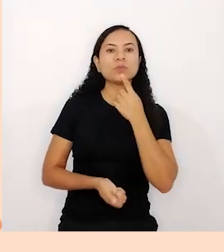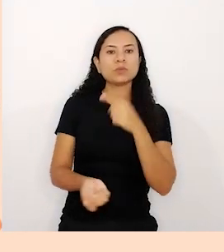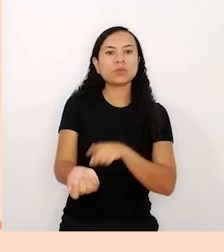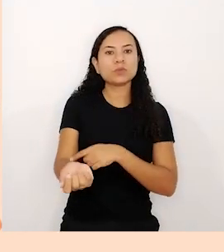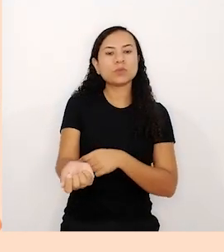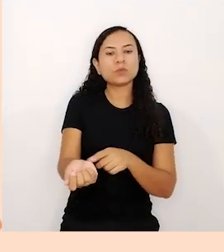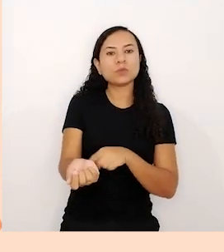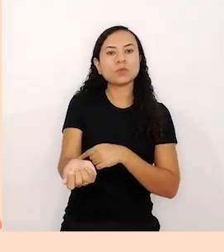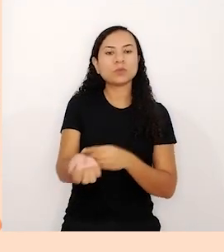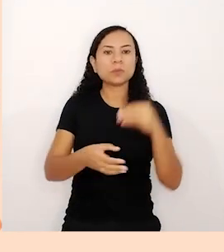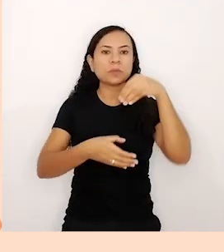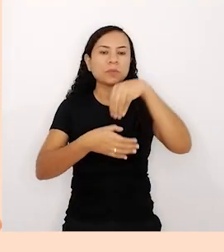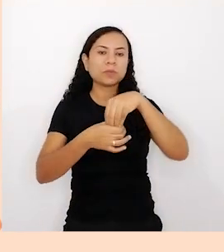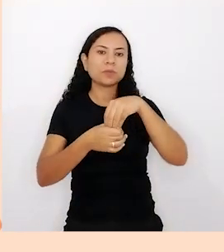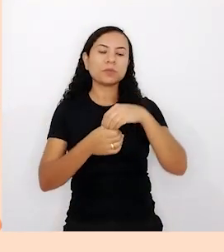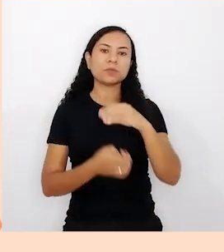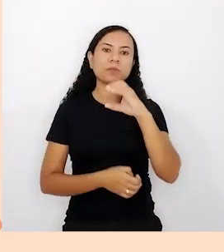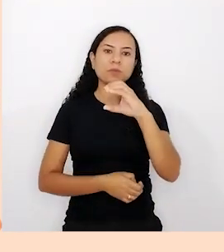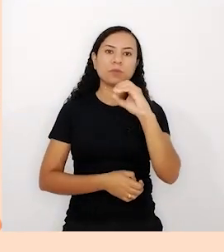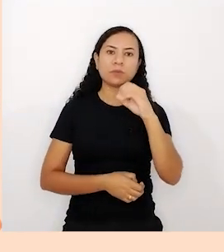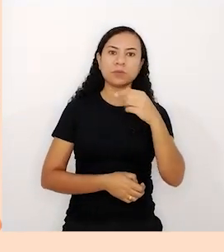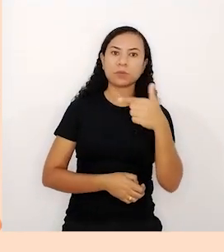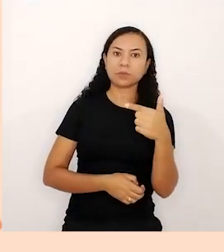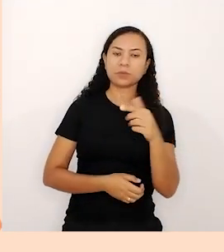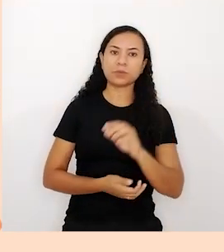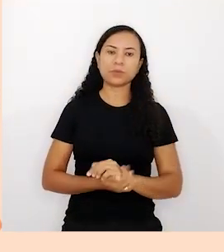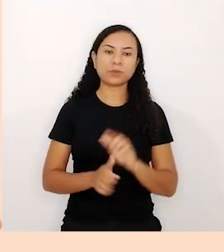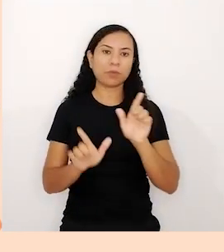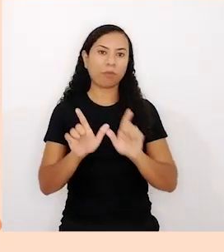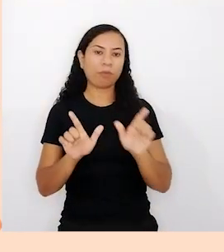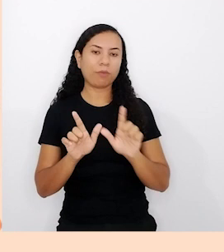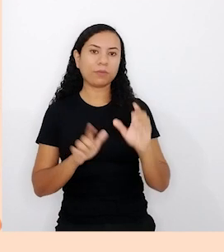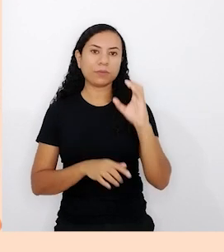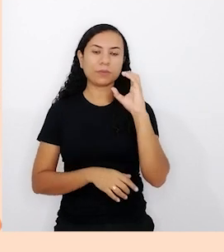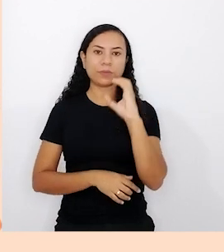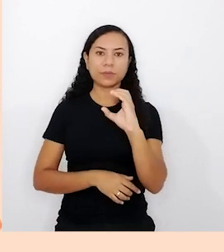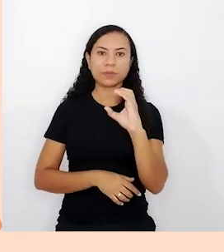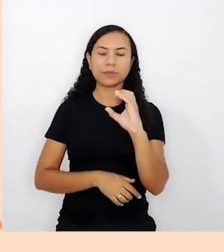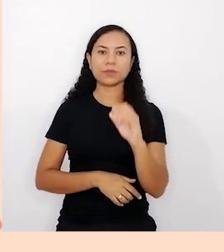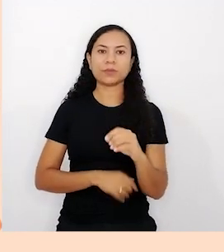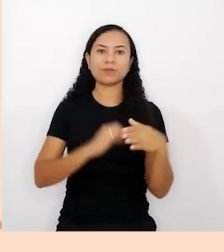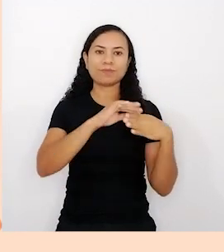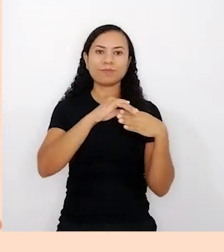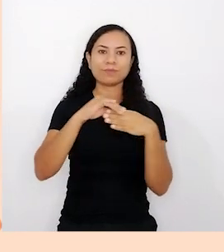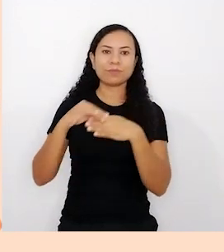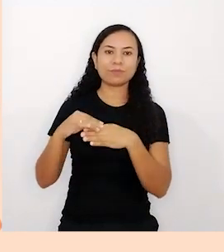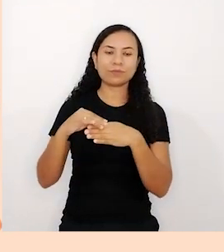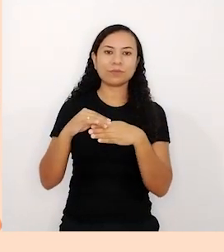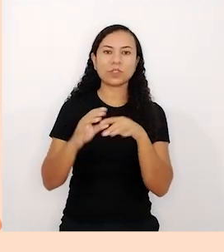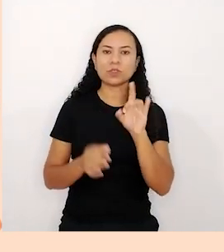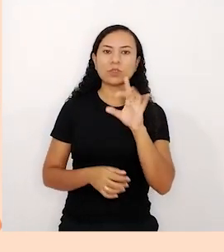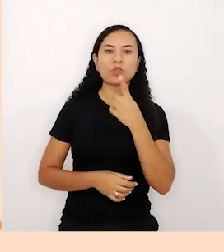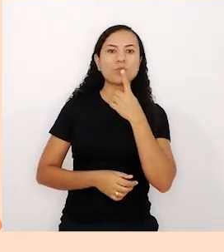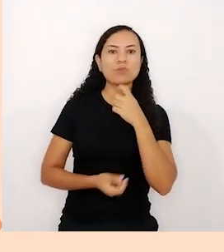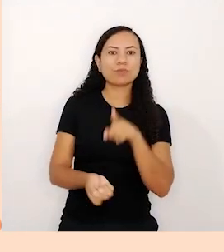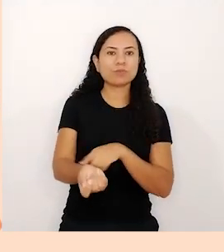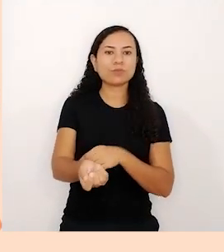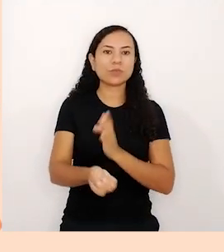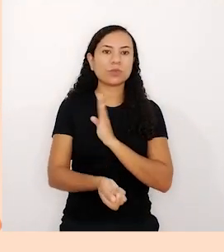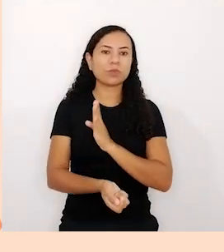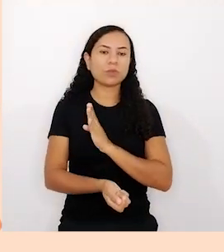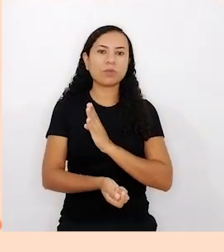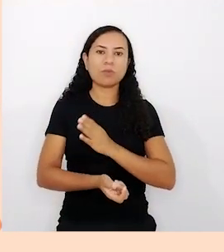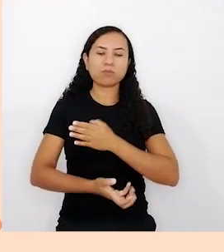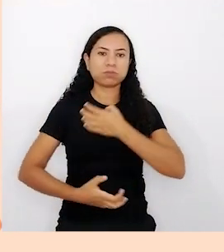em gás carbônico. Letra C. Atuam transportando sangue do coração para outras partes